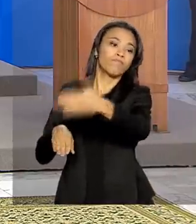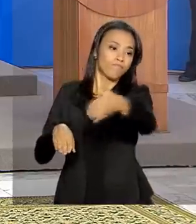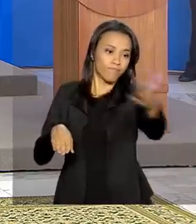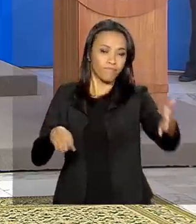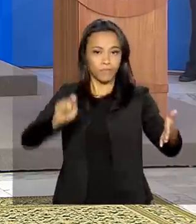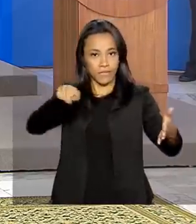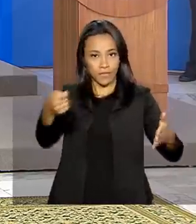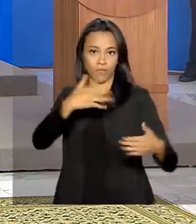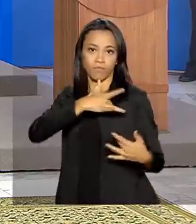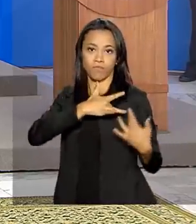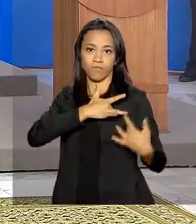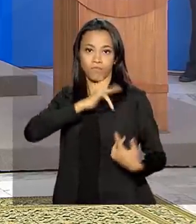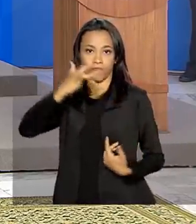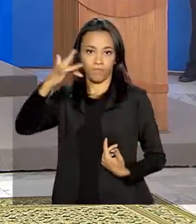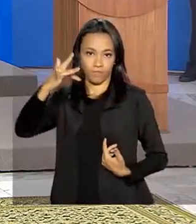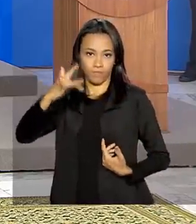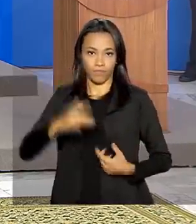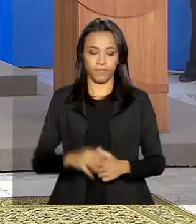lorenzoni